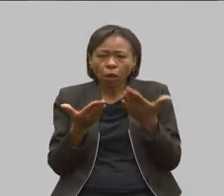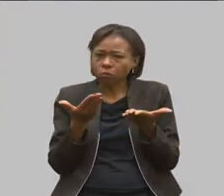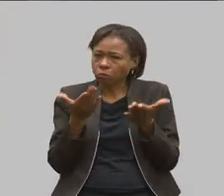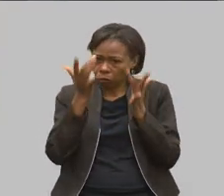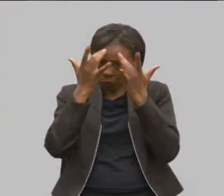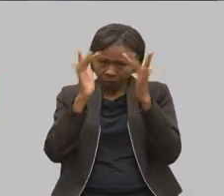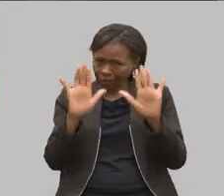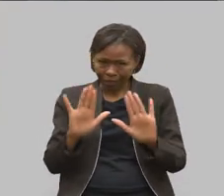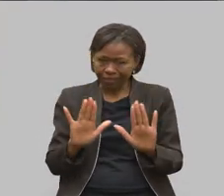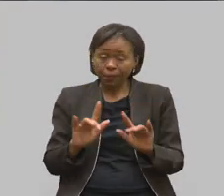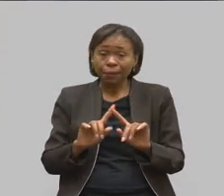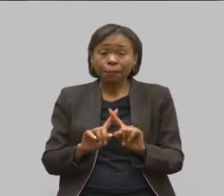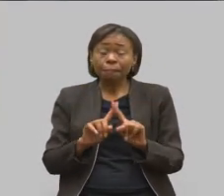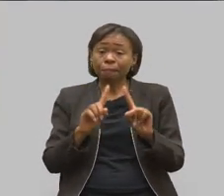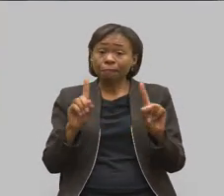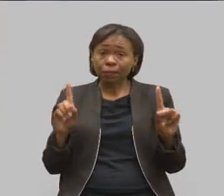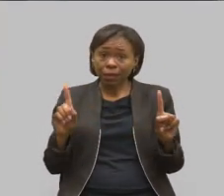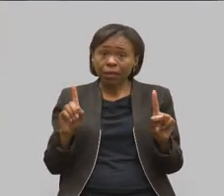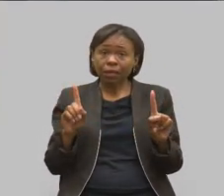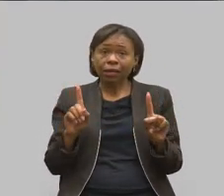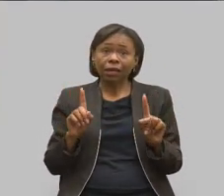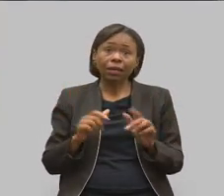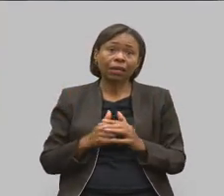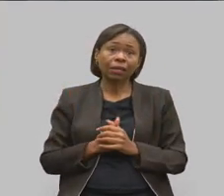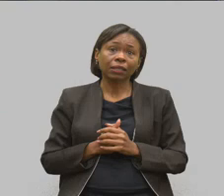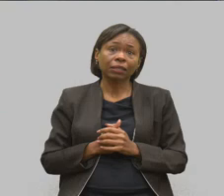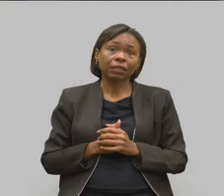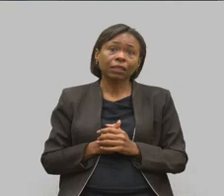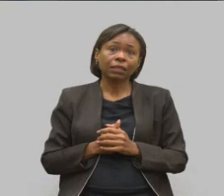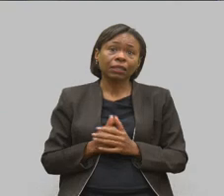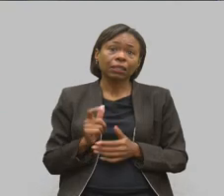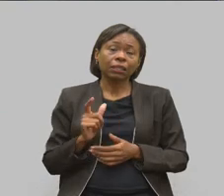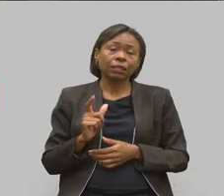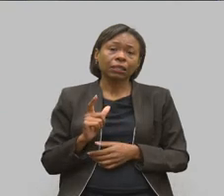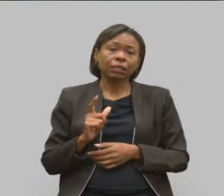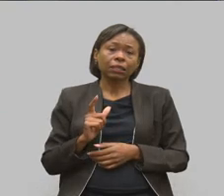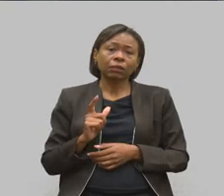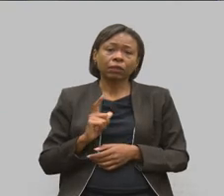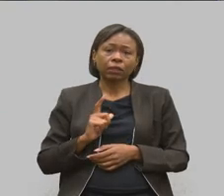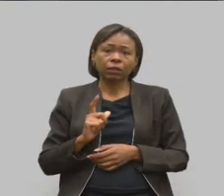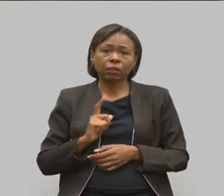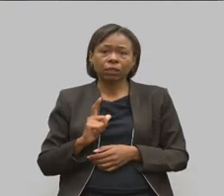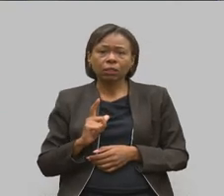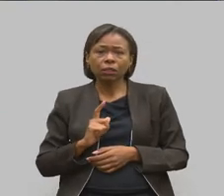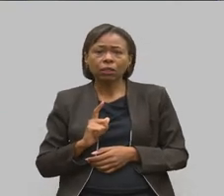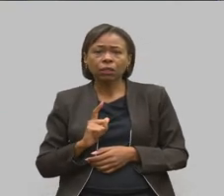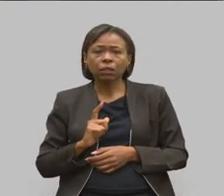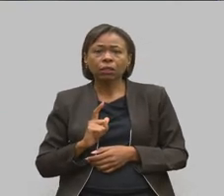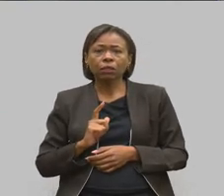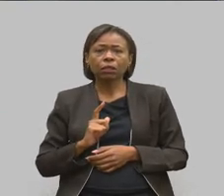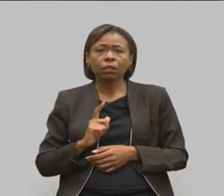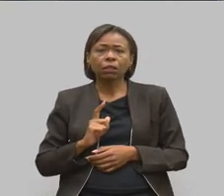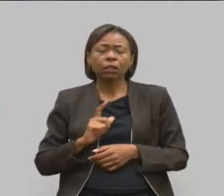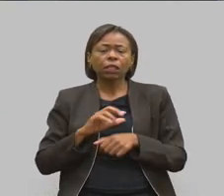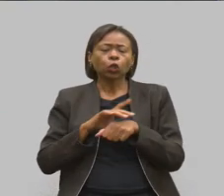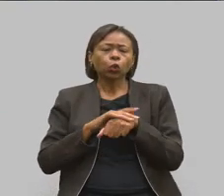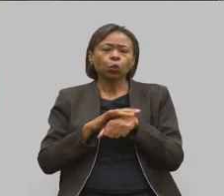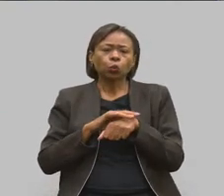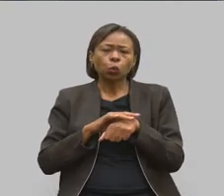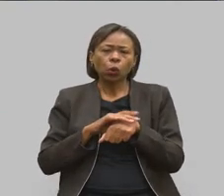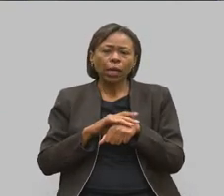eh hipotiroidismo congênito é uma delas eh doenças